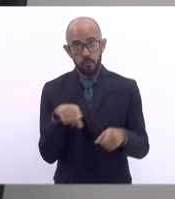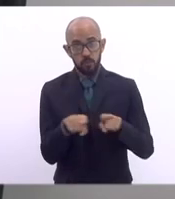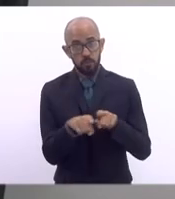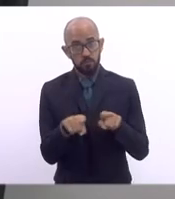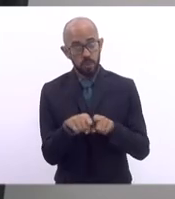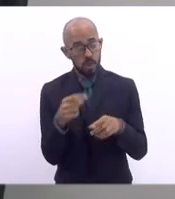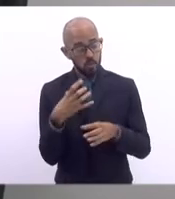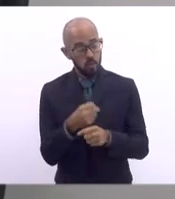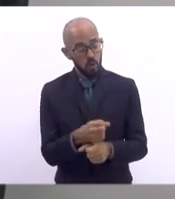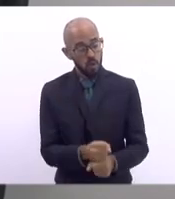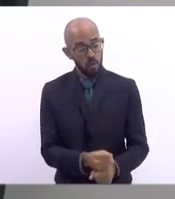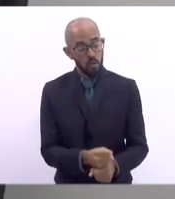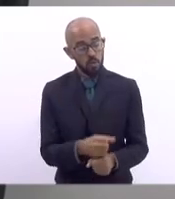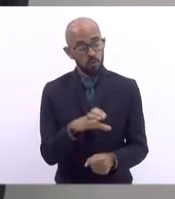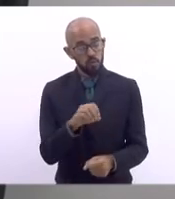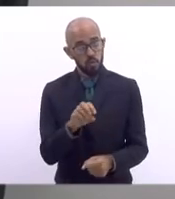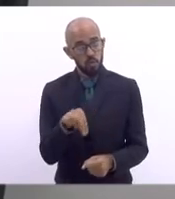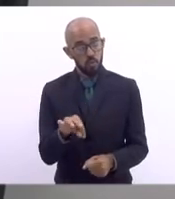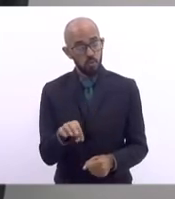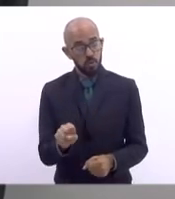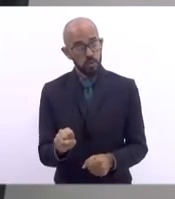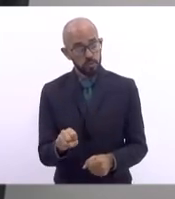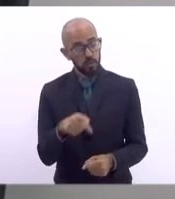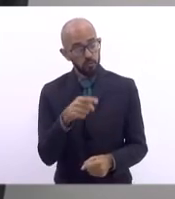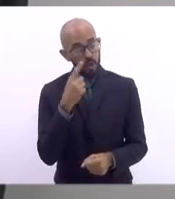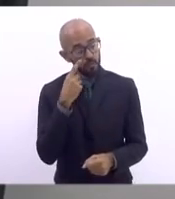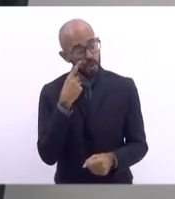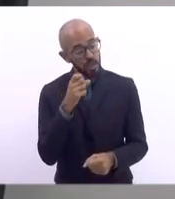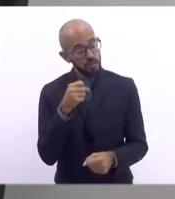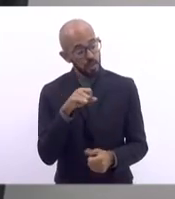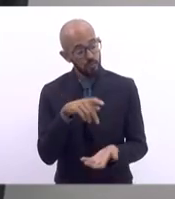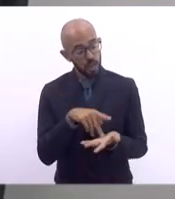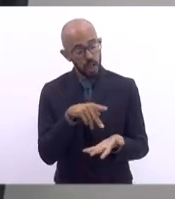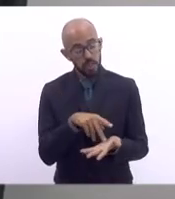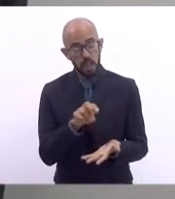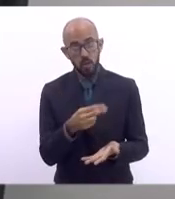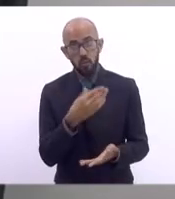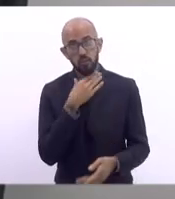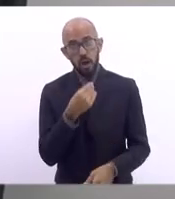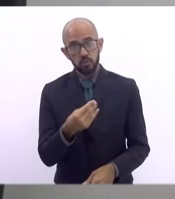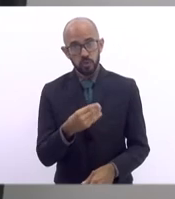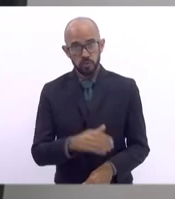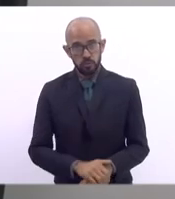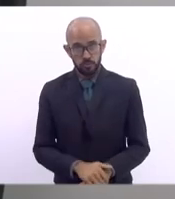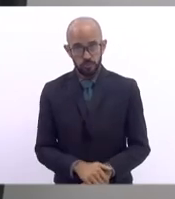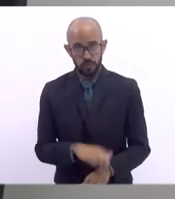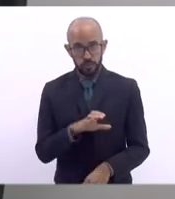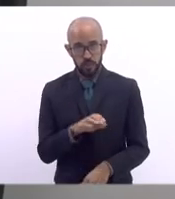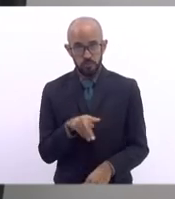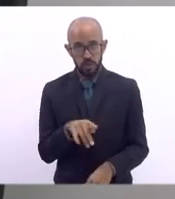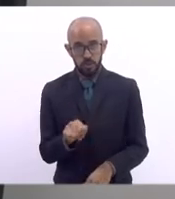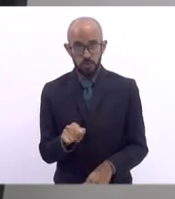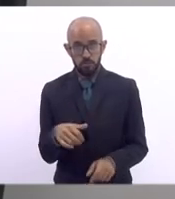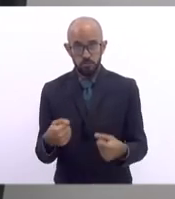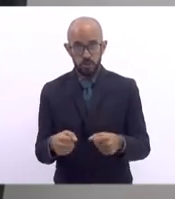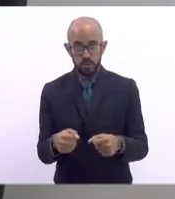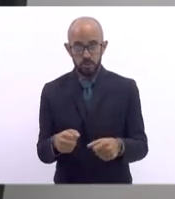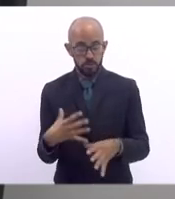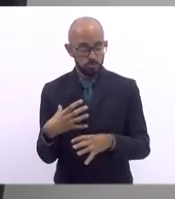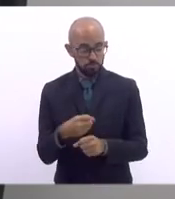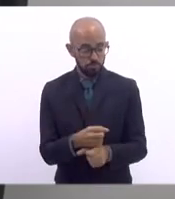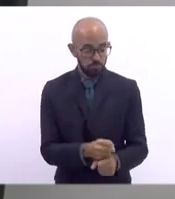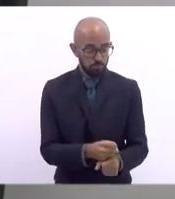contas aqui desse disse as questões levantadas são verdadeiras ou não a CPI precisa levantar ela